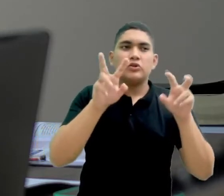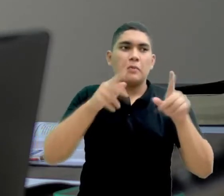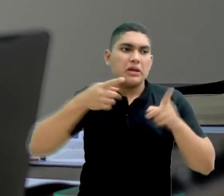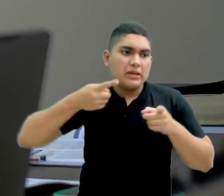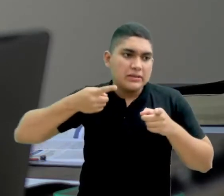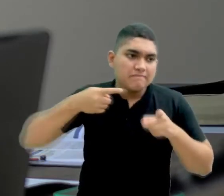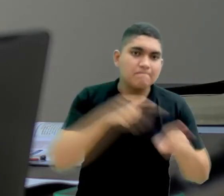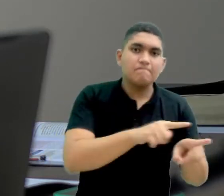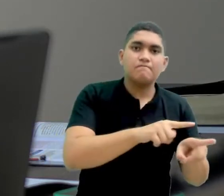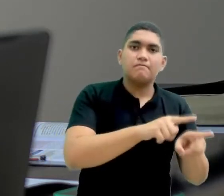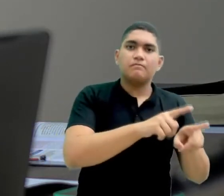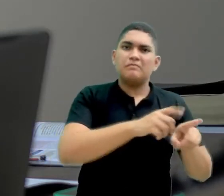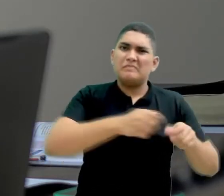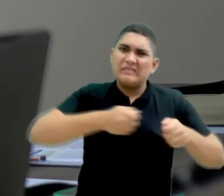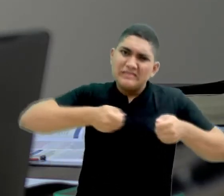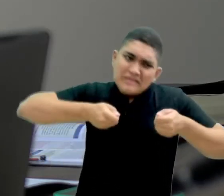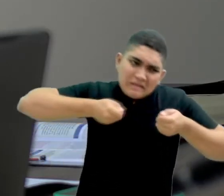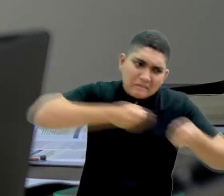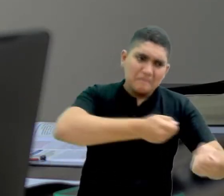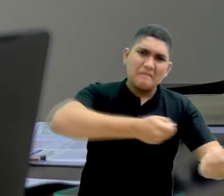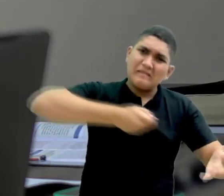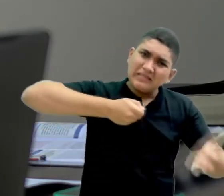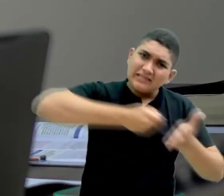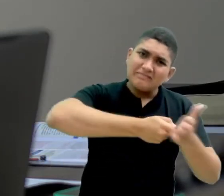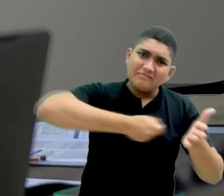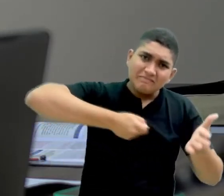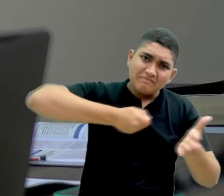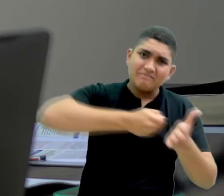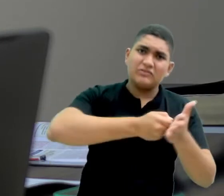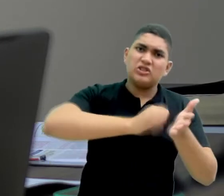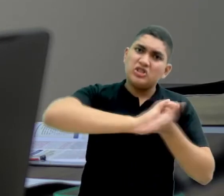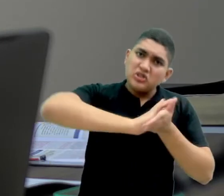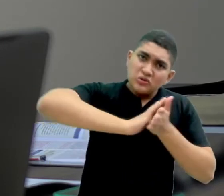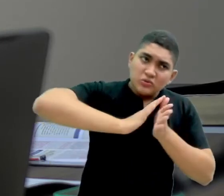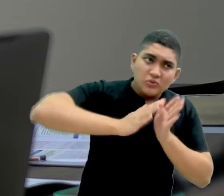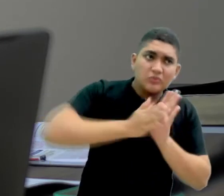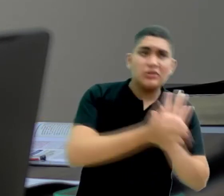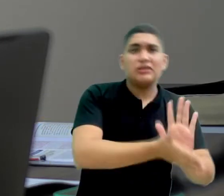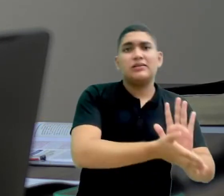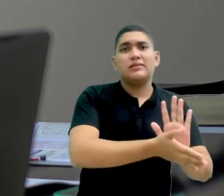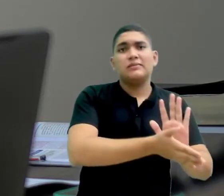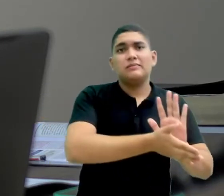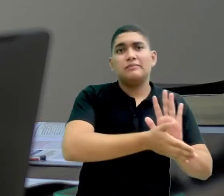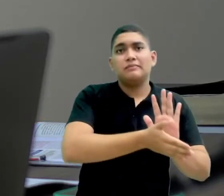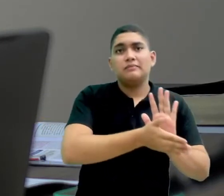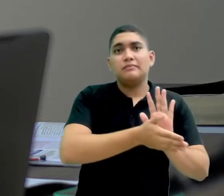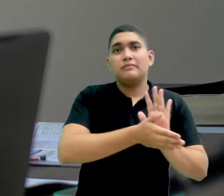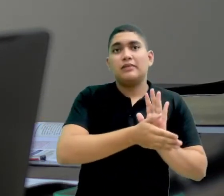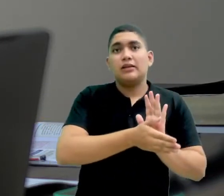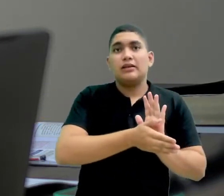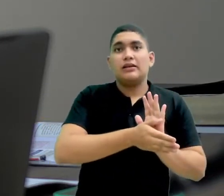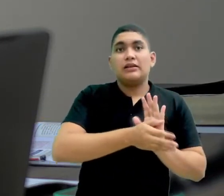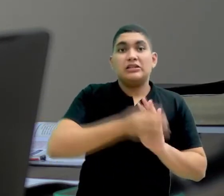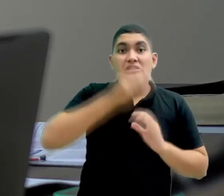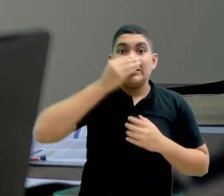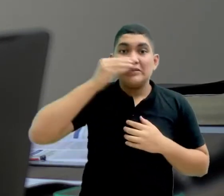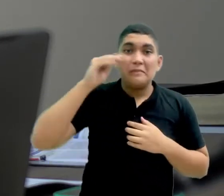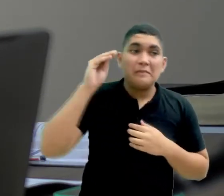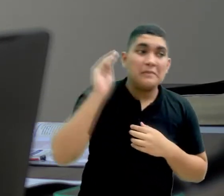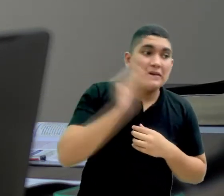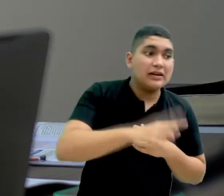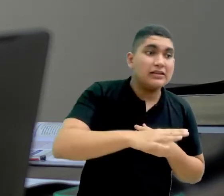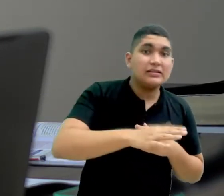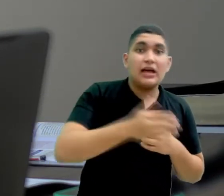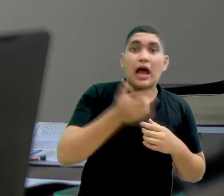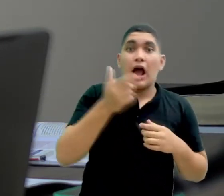vista que a injúria consciente ataca a honra pública do irmão, não é? visando torná-la desprezível também